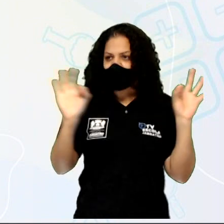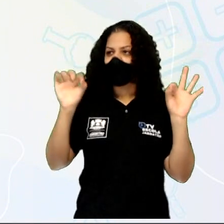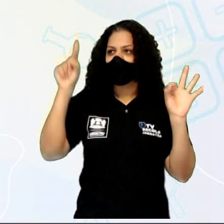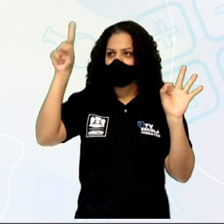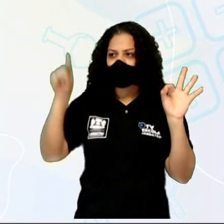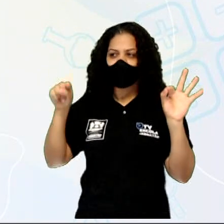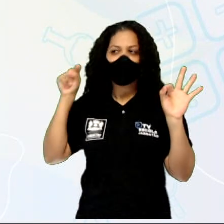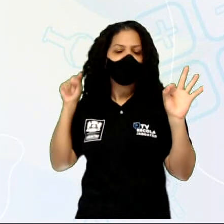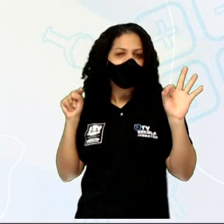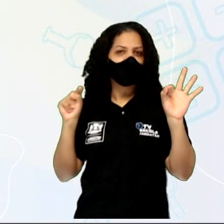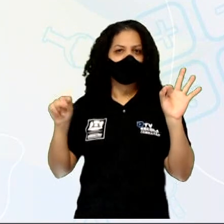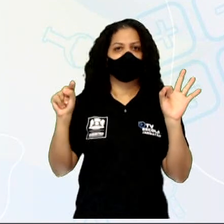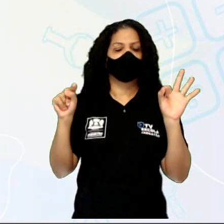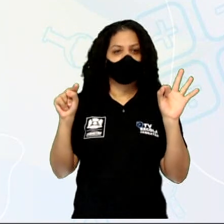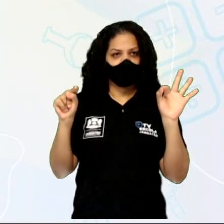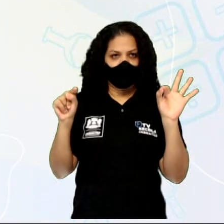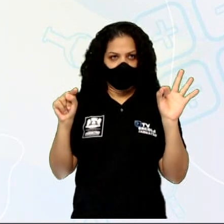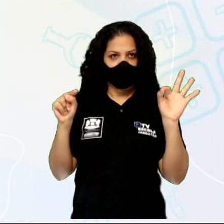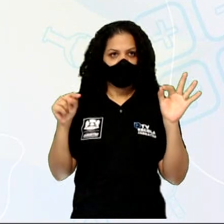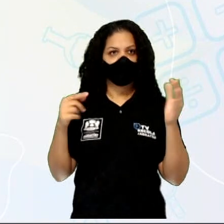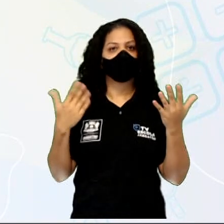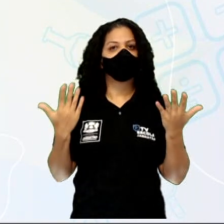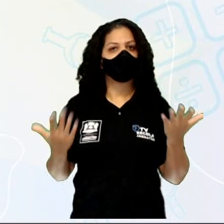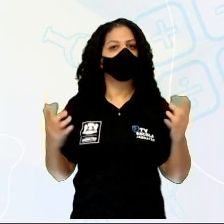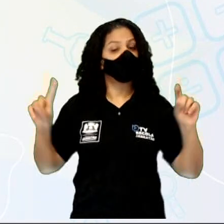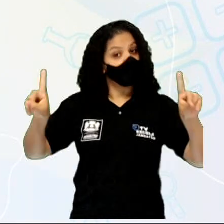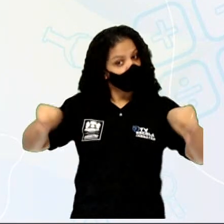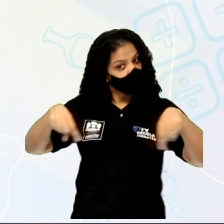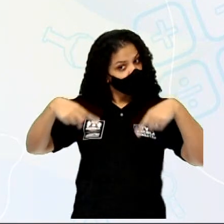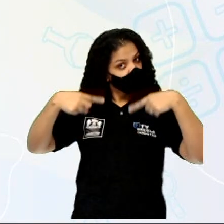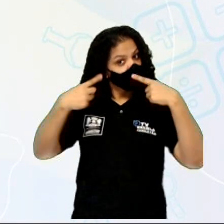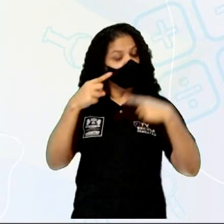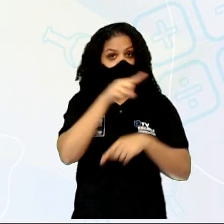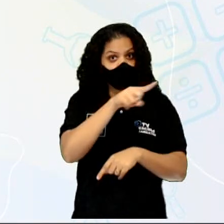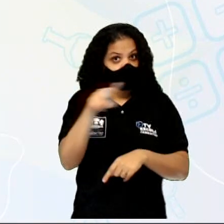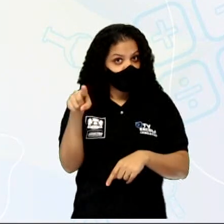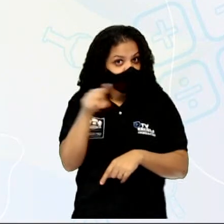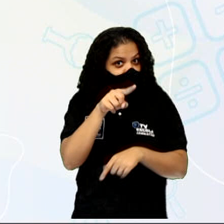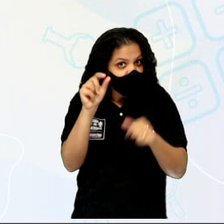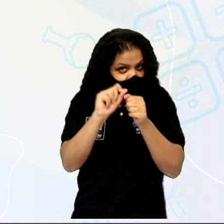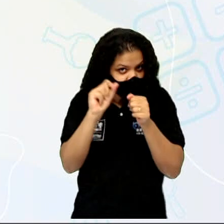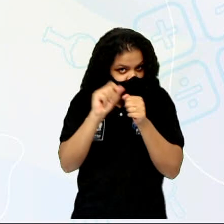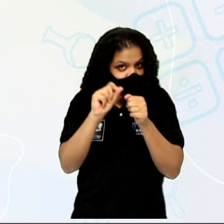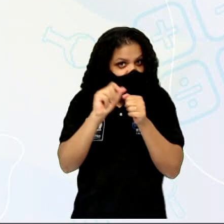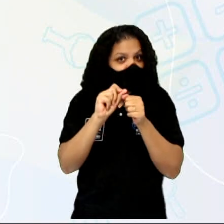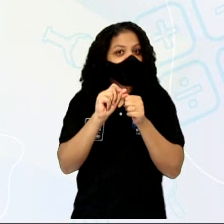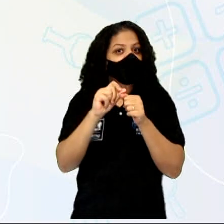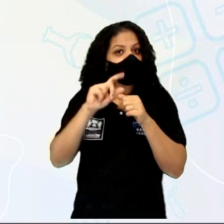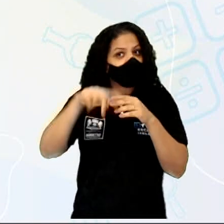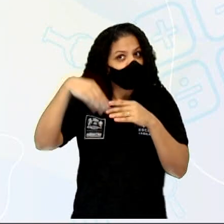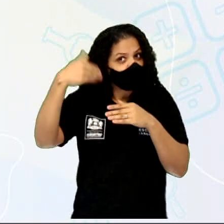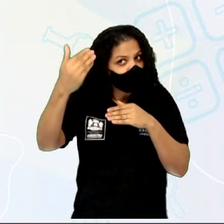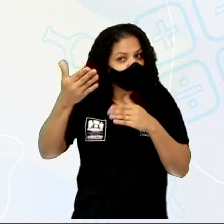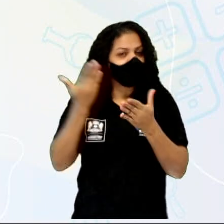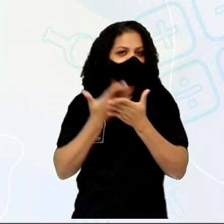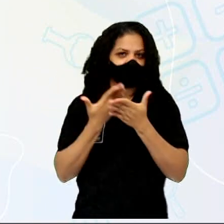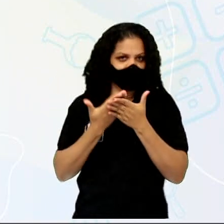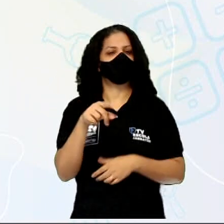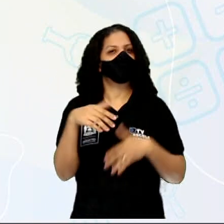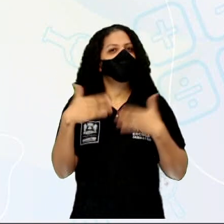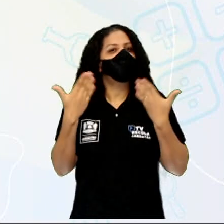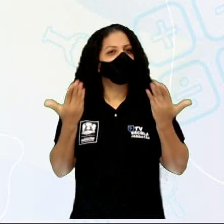exclamação. Vou deixar mais um desafio que eu quero que vocês façam para a nossa próxima aula. O desafio é o